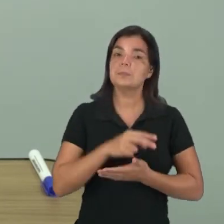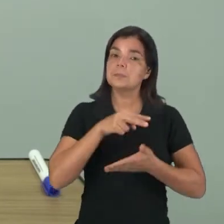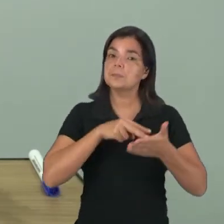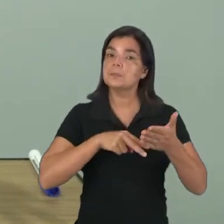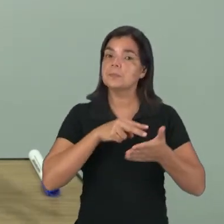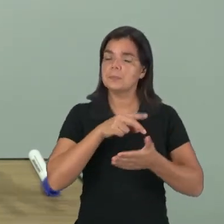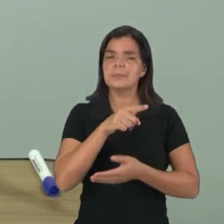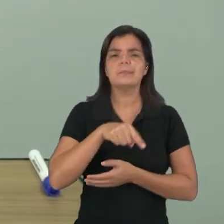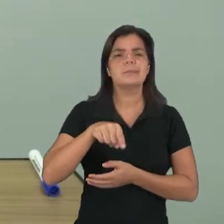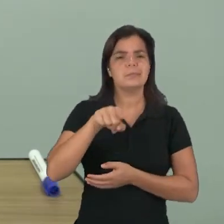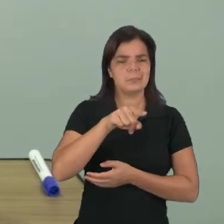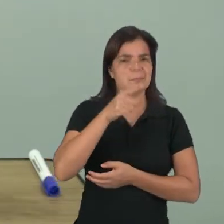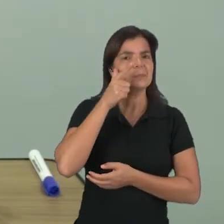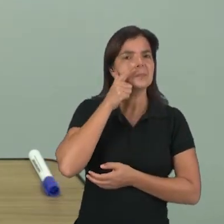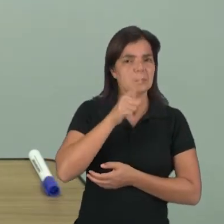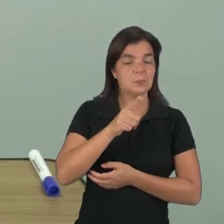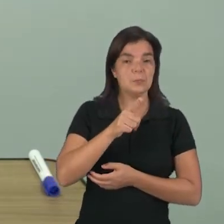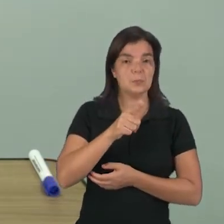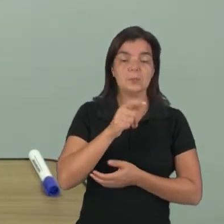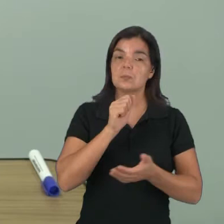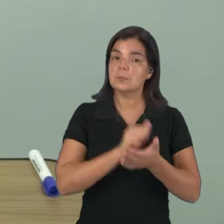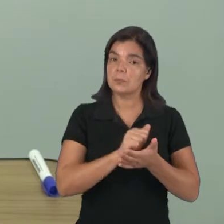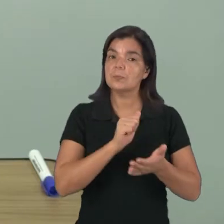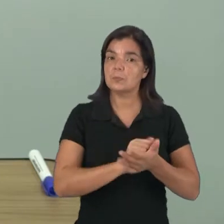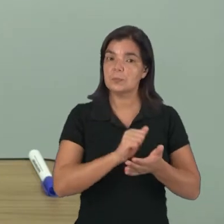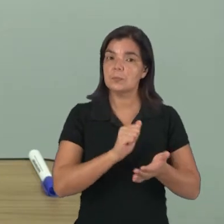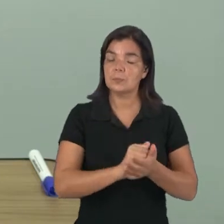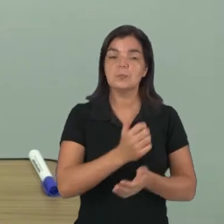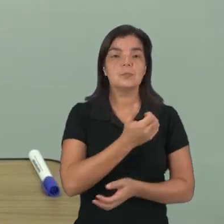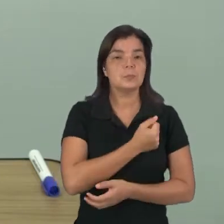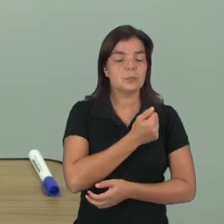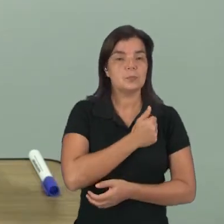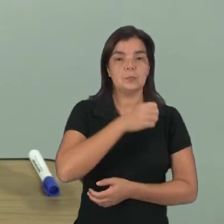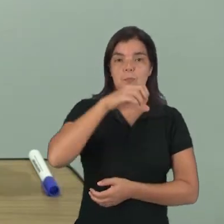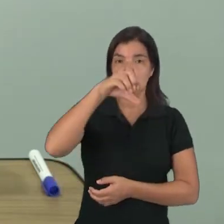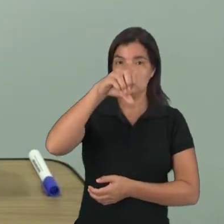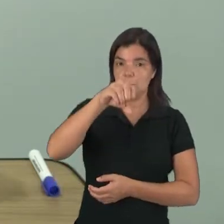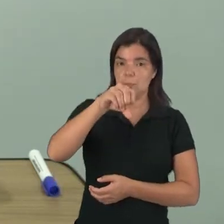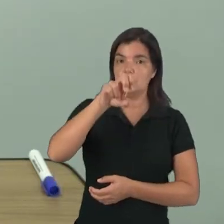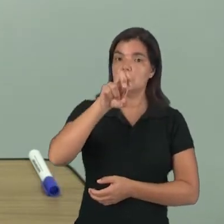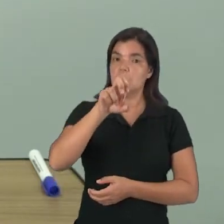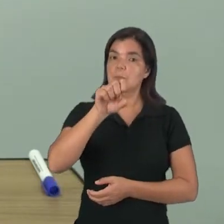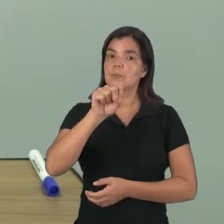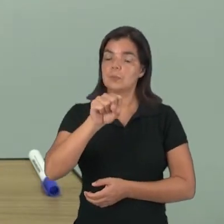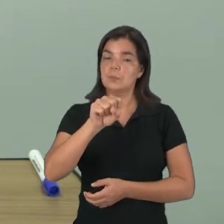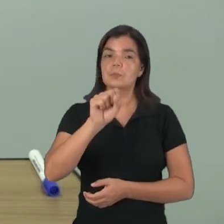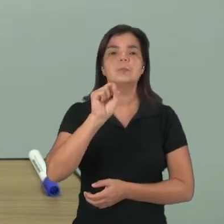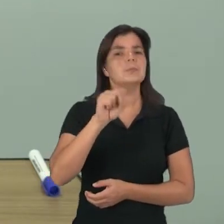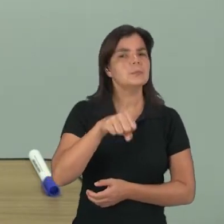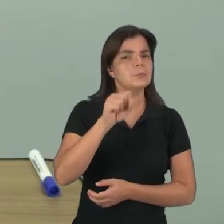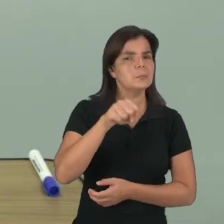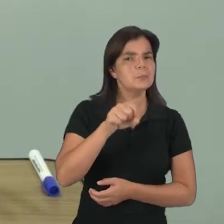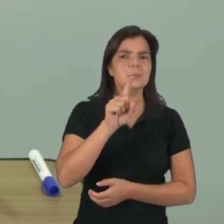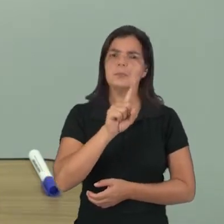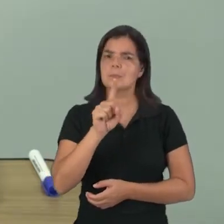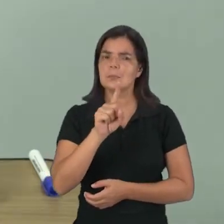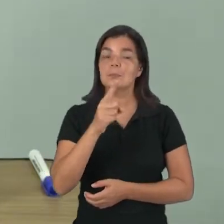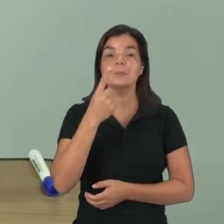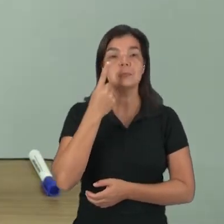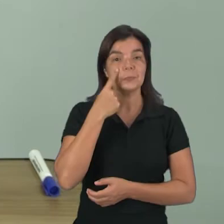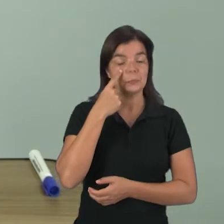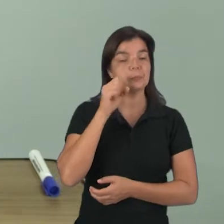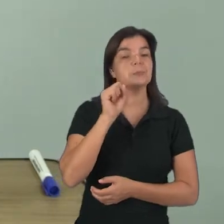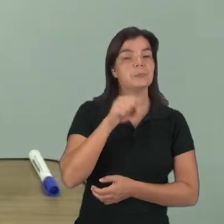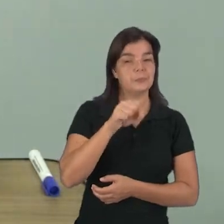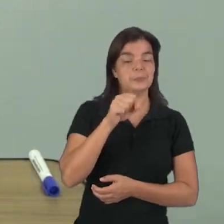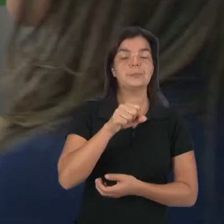nós fizemos, vocês conseguiriam fazer a escrita desse número? 958? Sim ou não? Sim? Vamos verificar